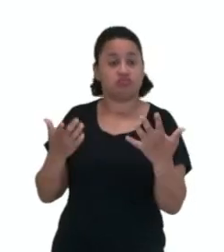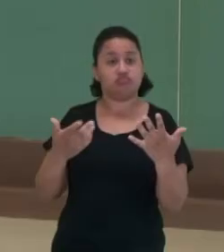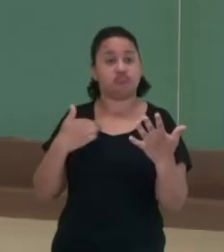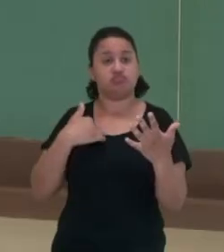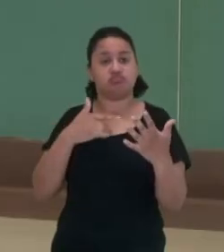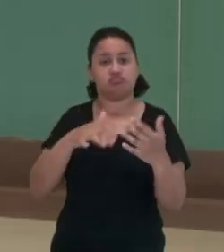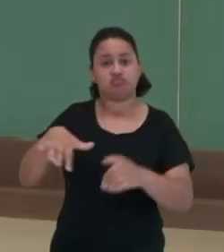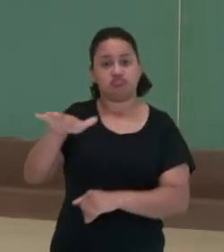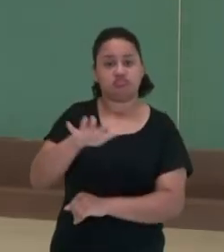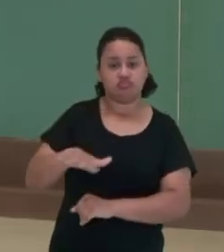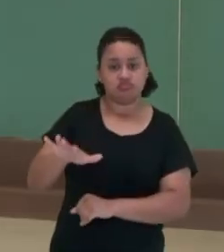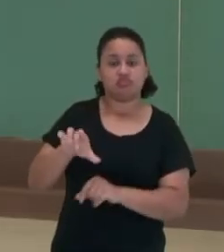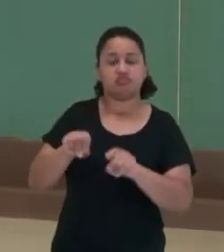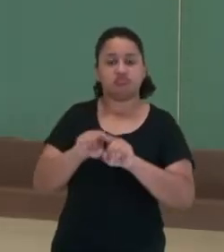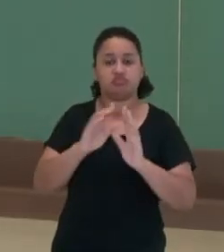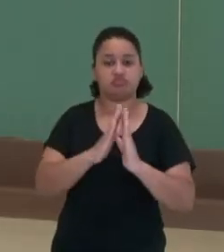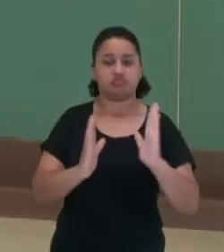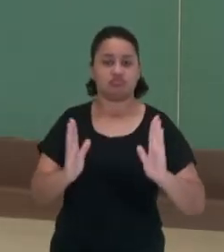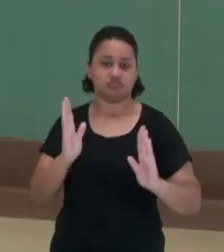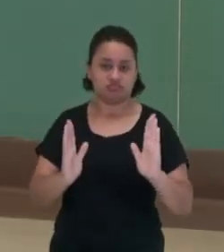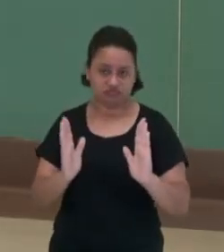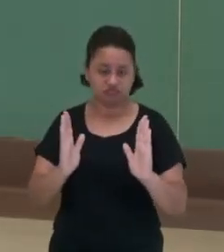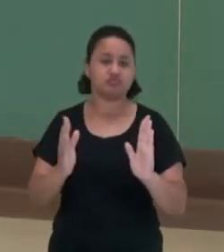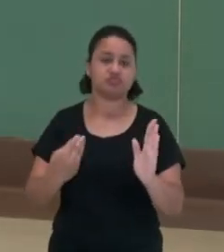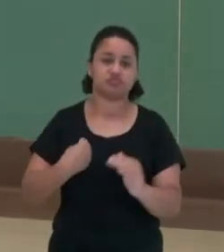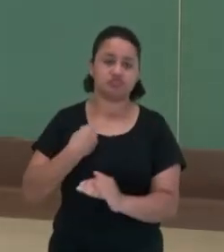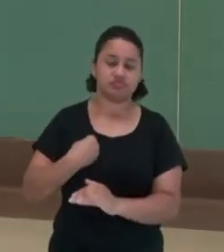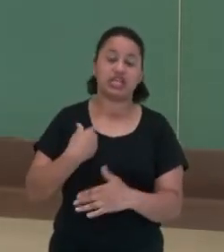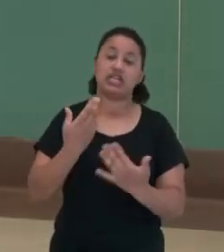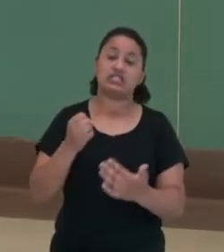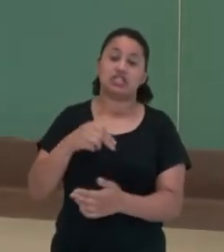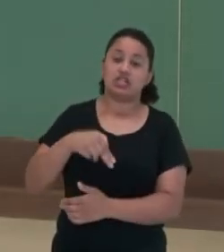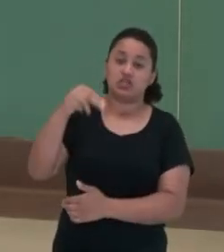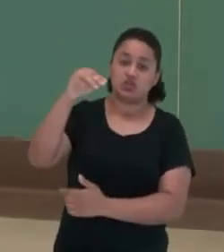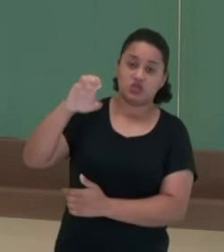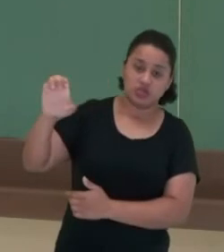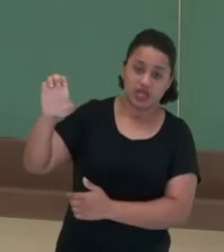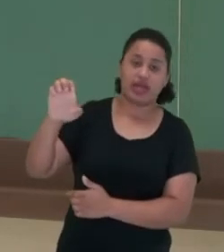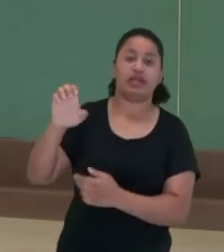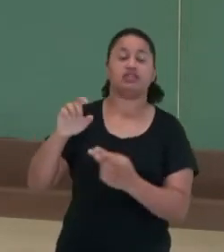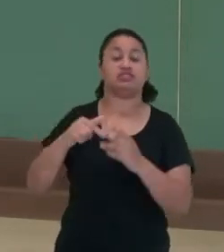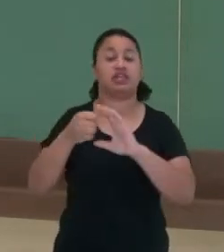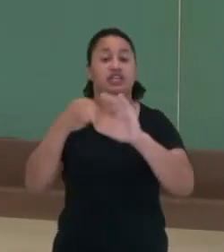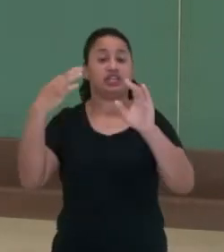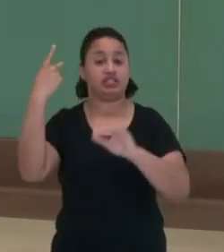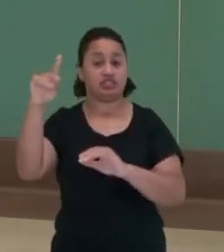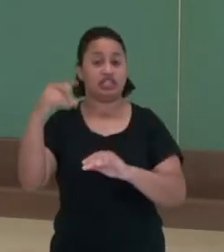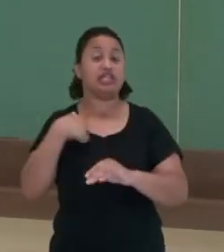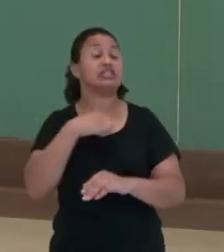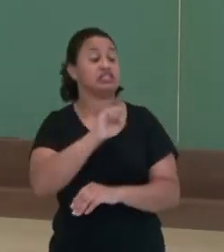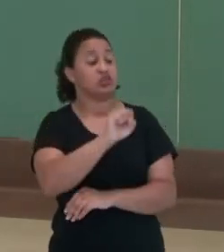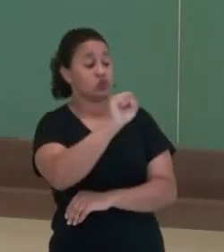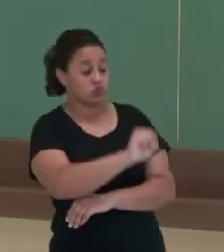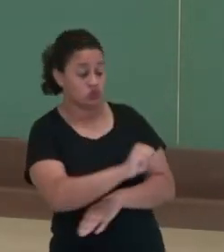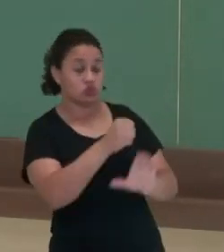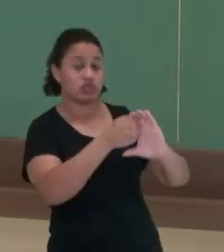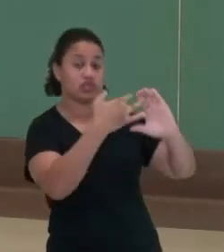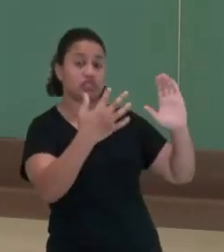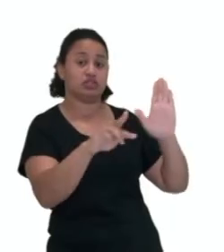do espaço do tempo em que elas vivem. Então, se é do Nordeste, com características do Nordeste, se é do Sul, com características do